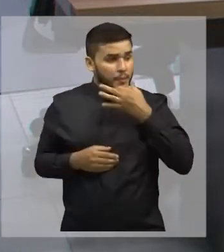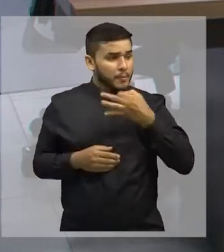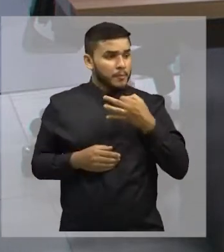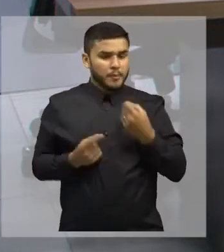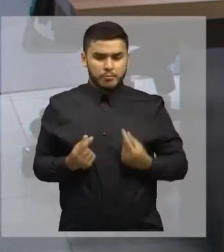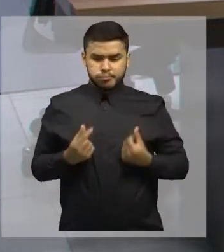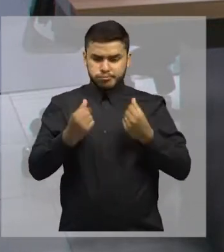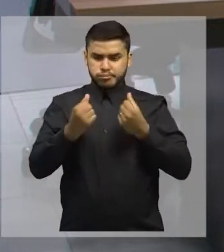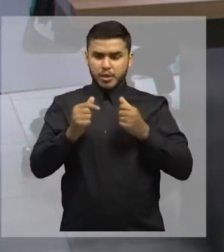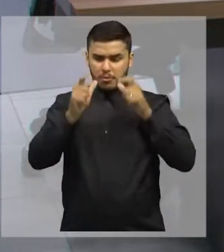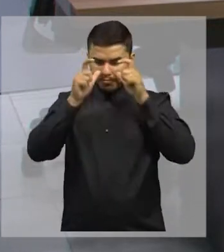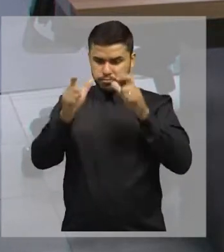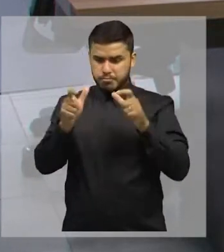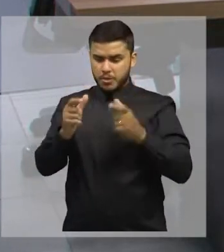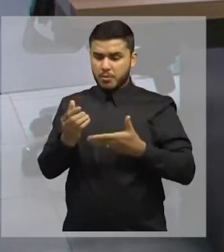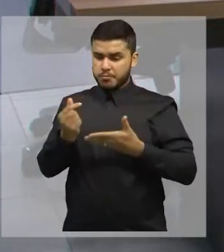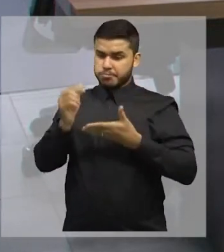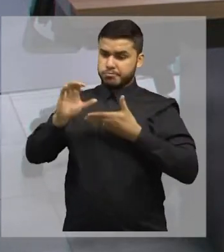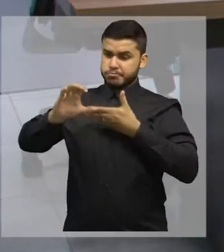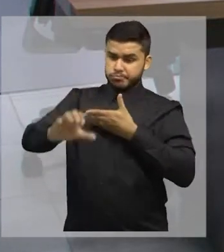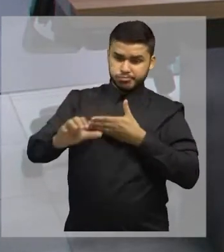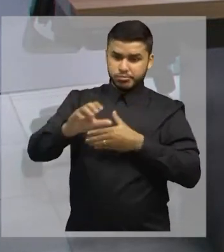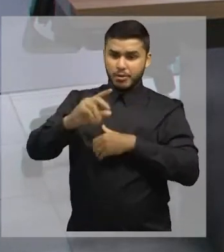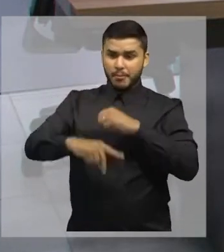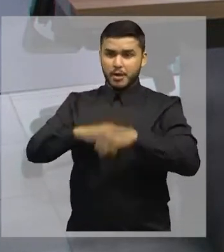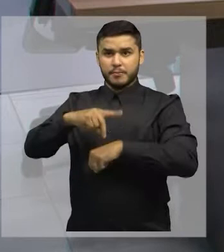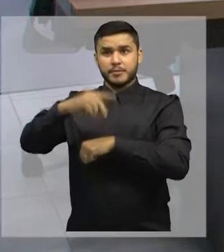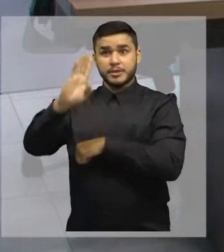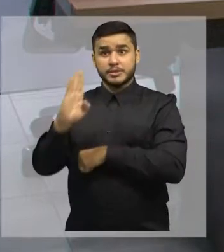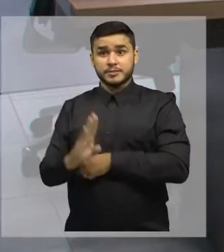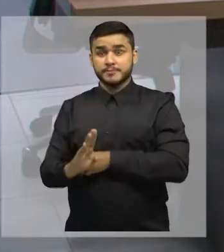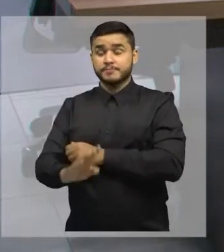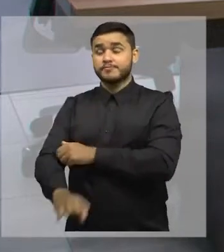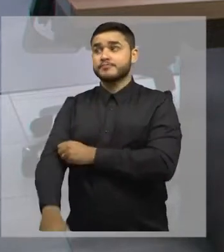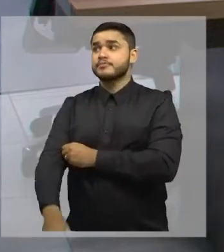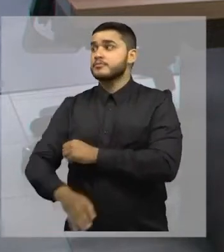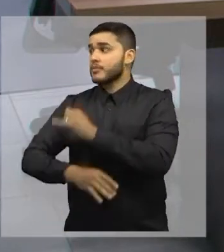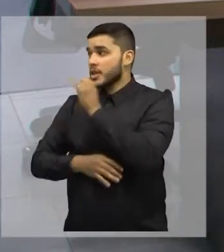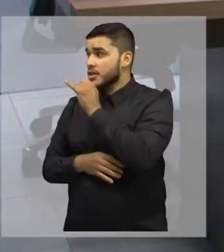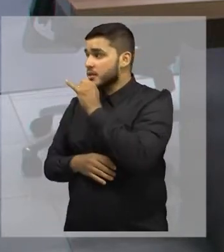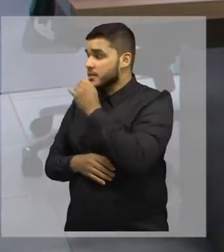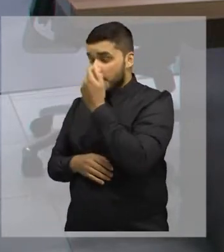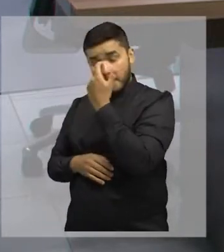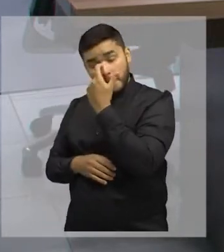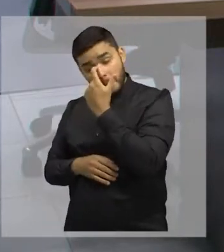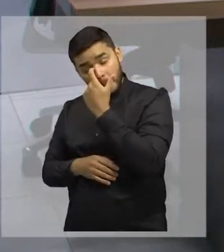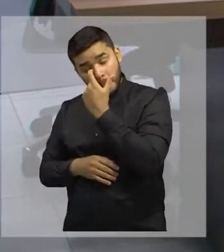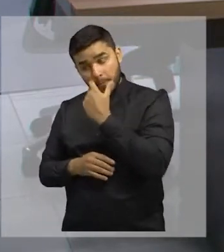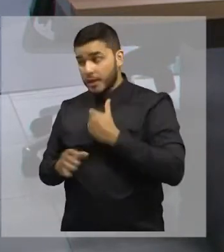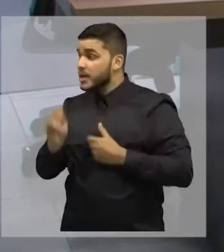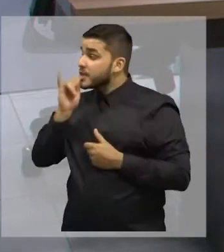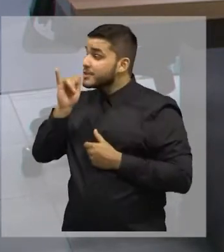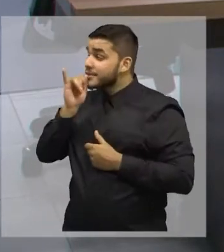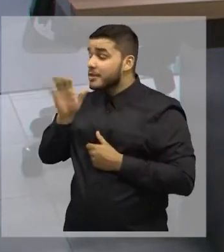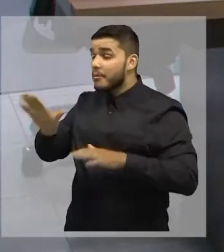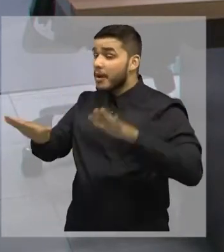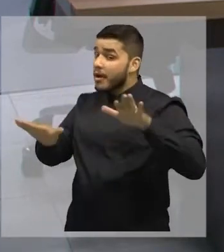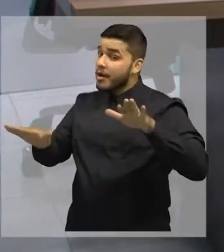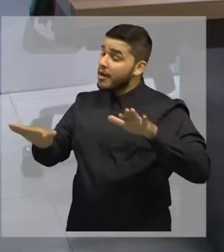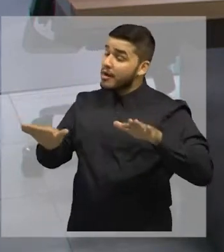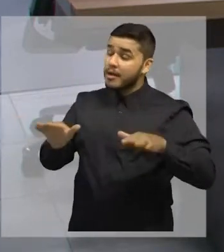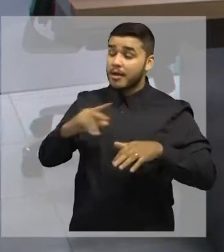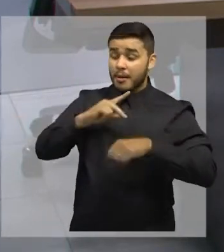que na última semana, a indicação é provável, ida do Brasil